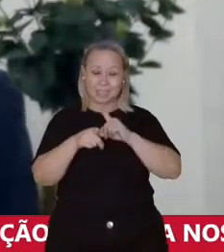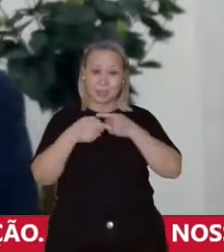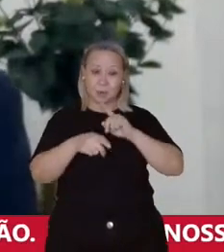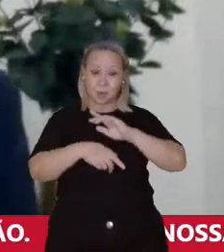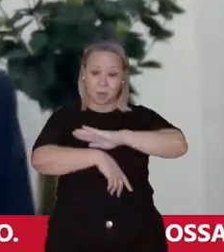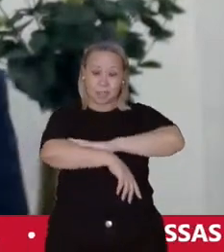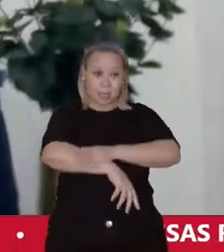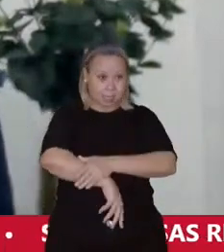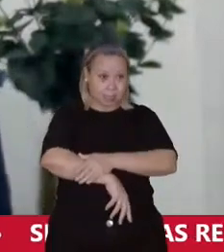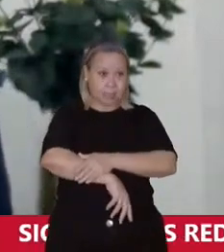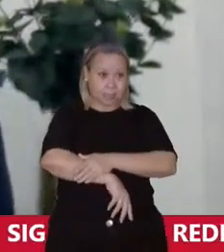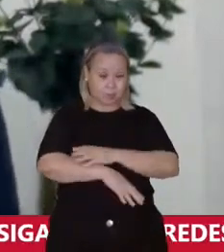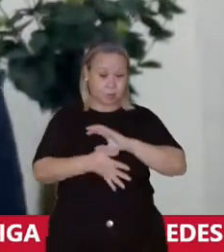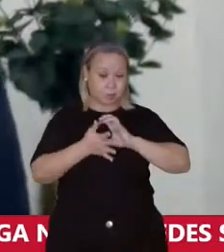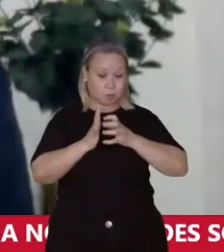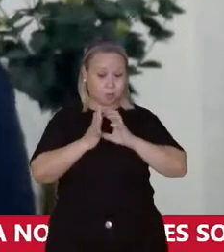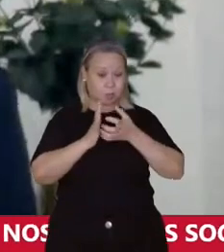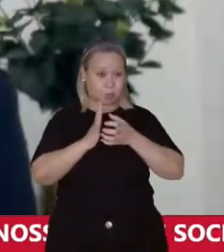do partido,